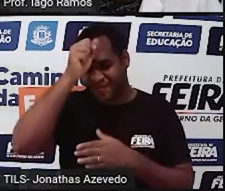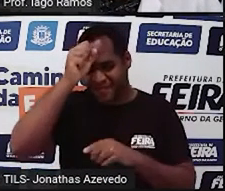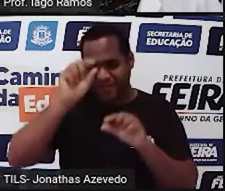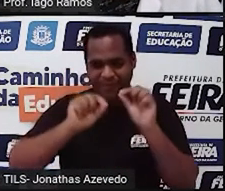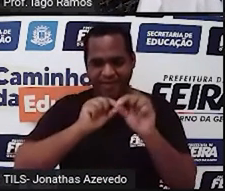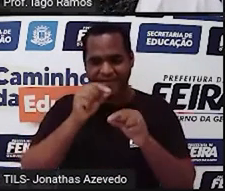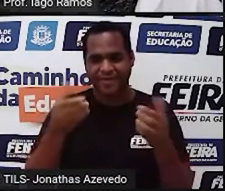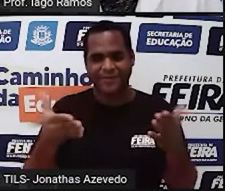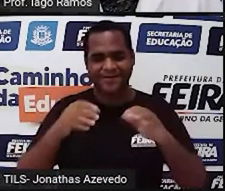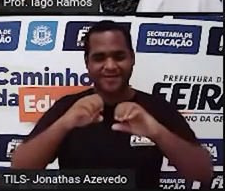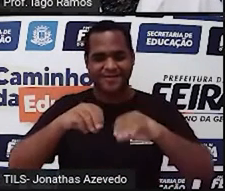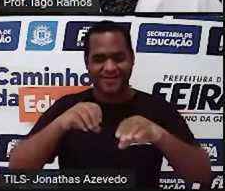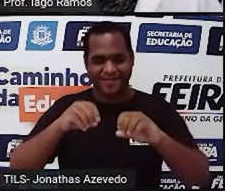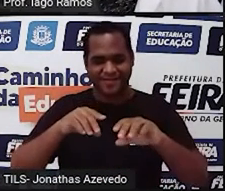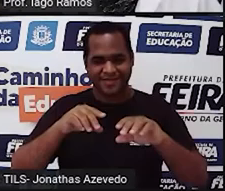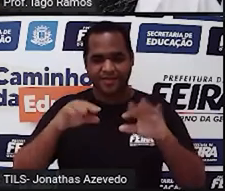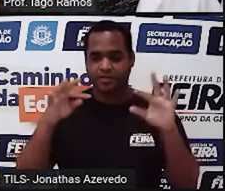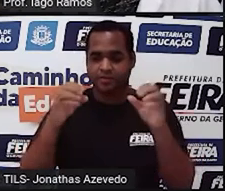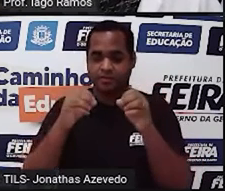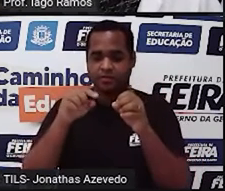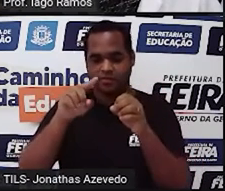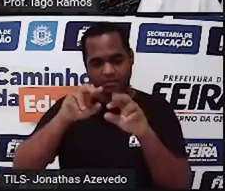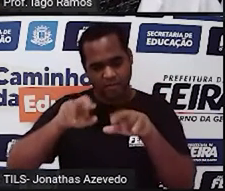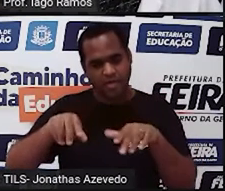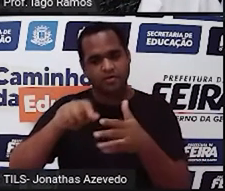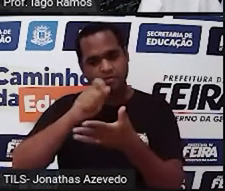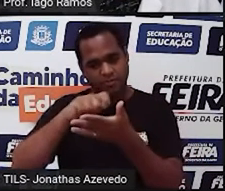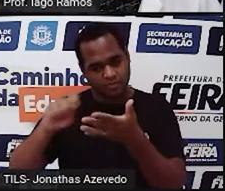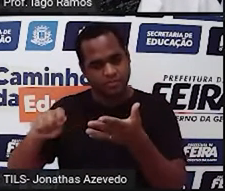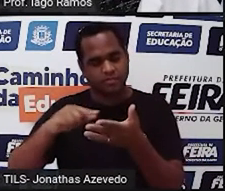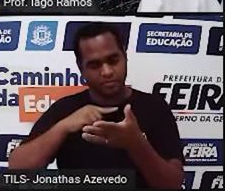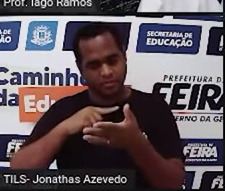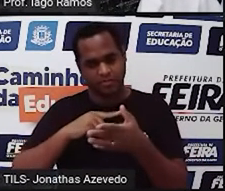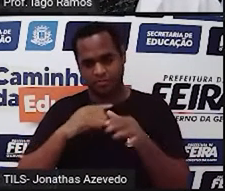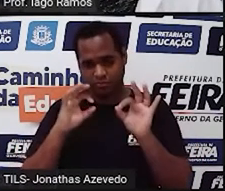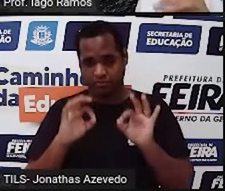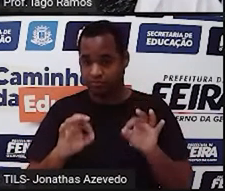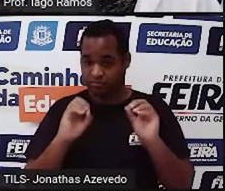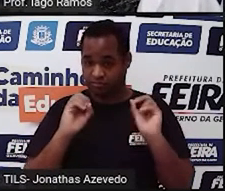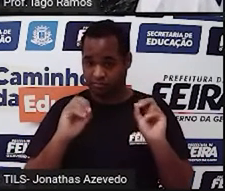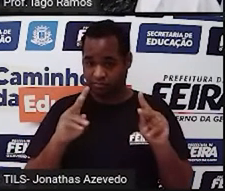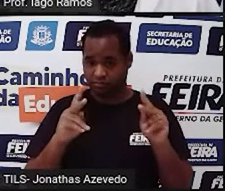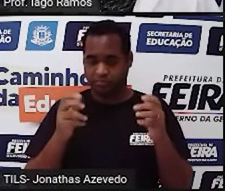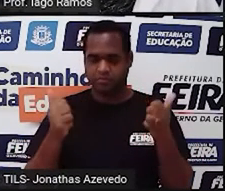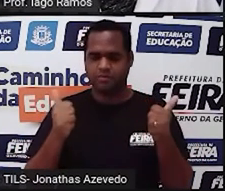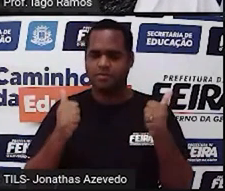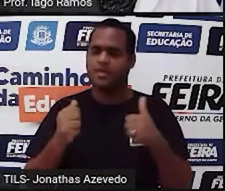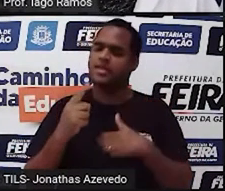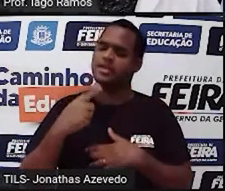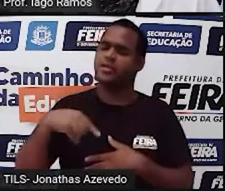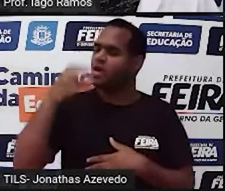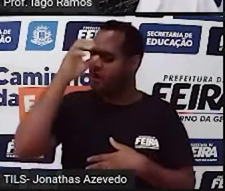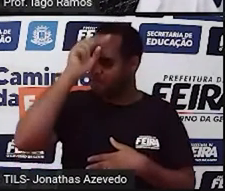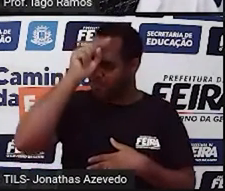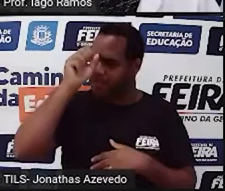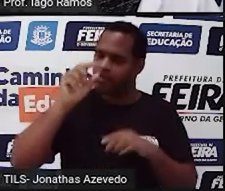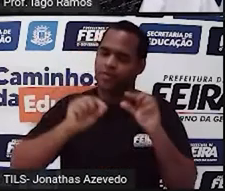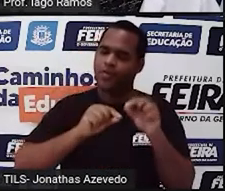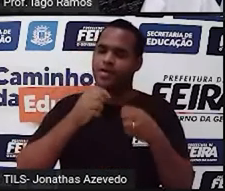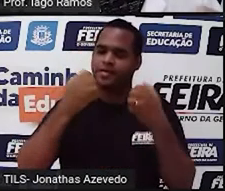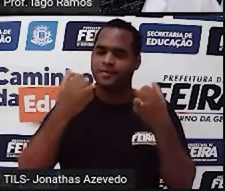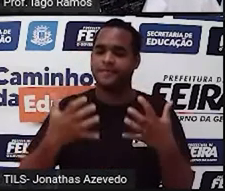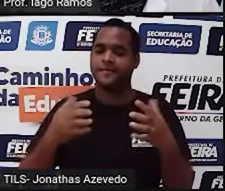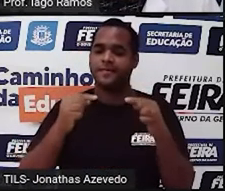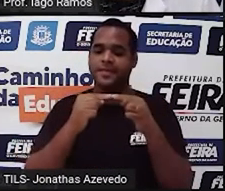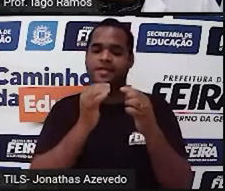bom de tudo que tá escrito ali na tela certo que a gente vai aprender mesmo é a parte